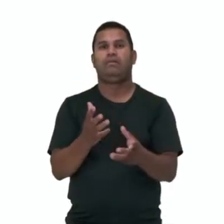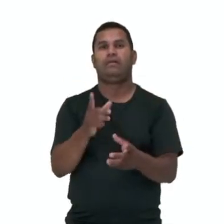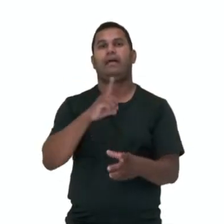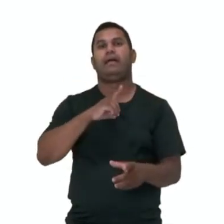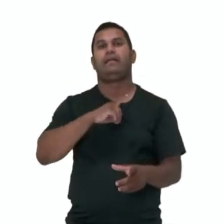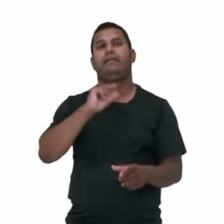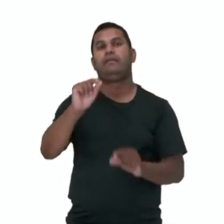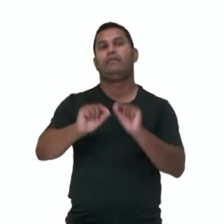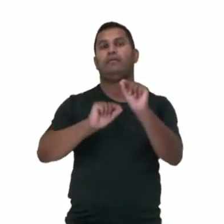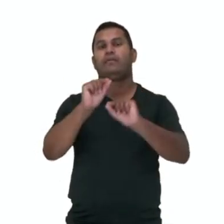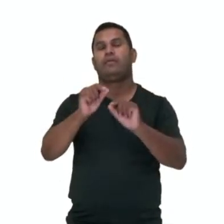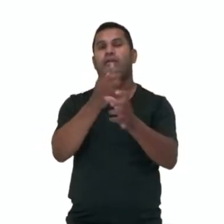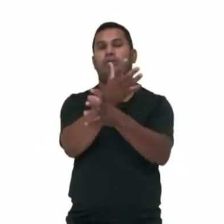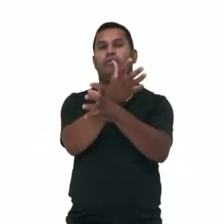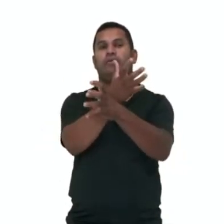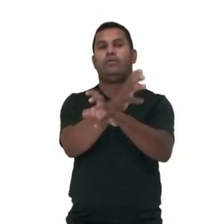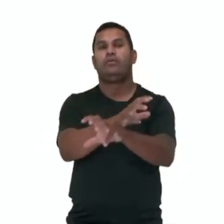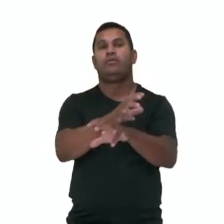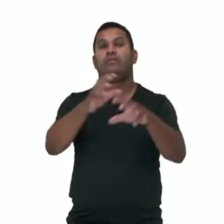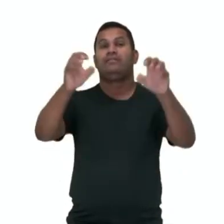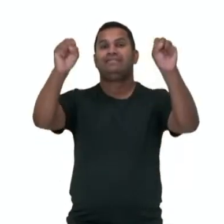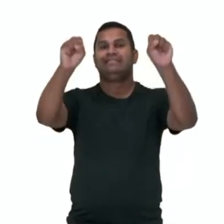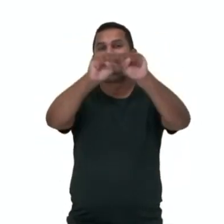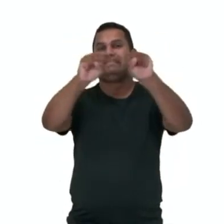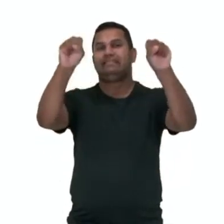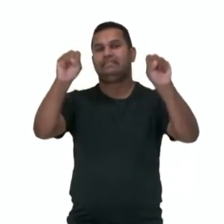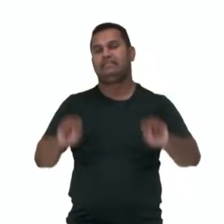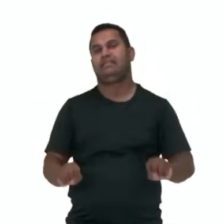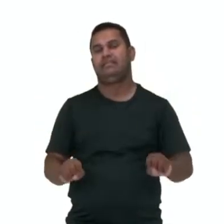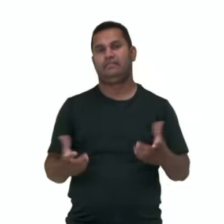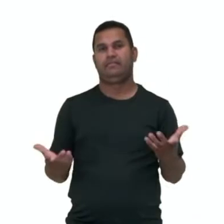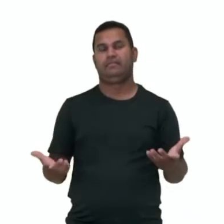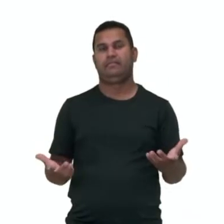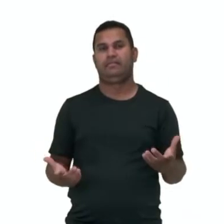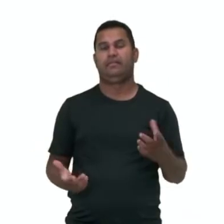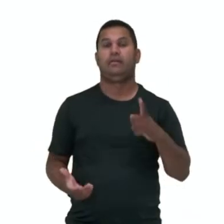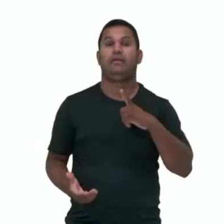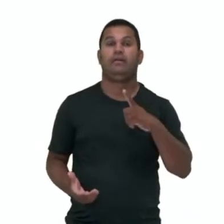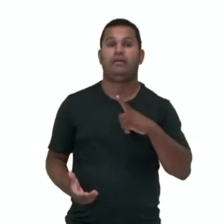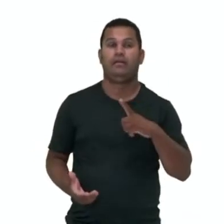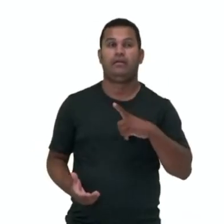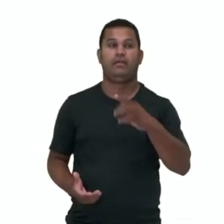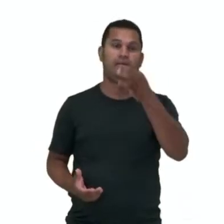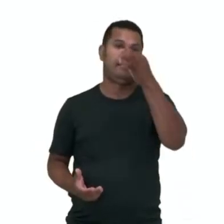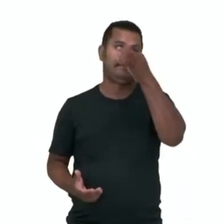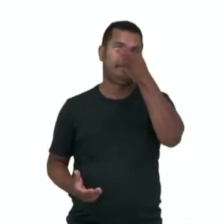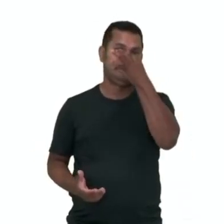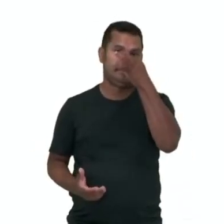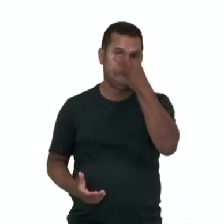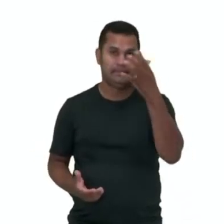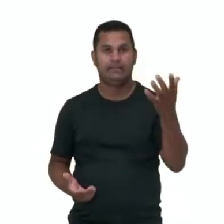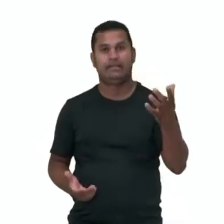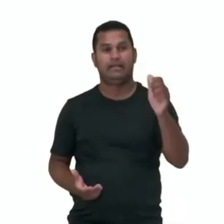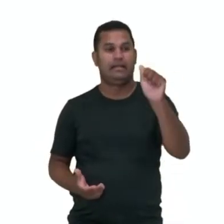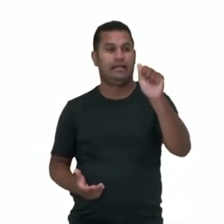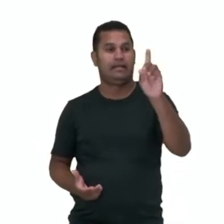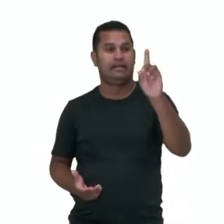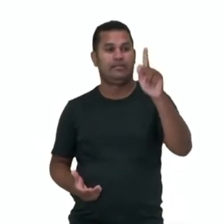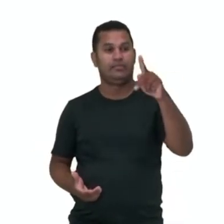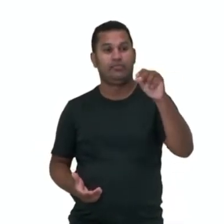vários tecidos, tecido adiposo, tecido ósseo, tecido cartilaginoso, vão formar o órgão